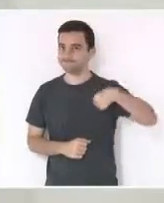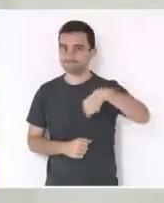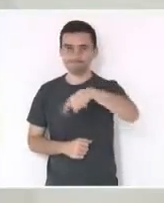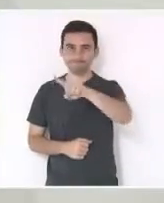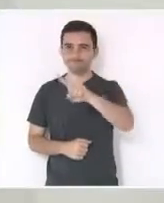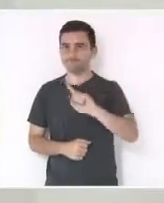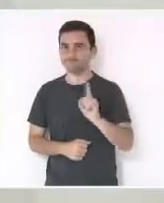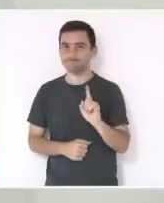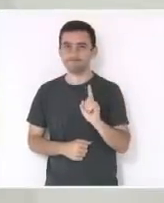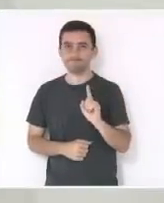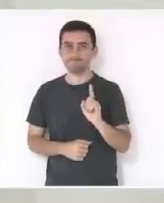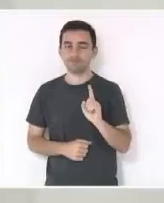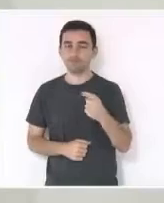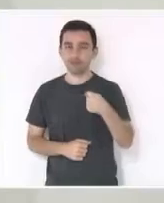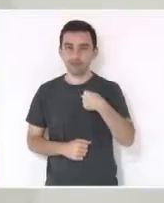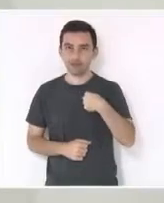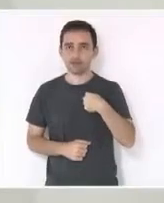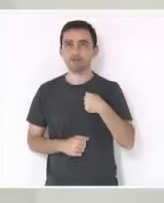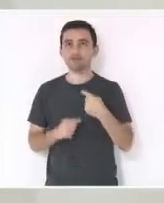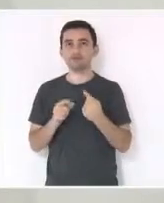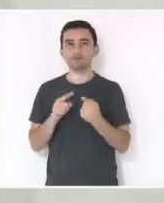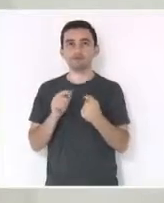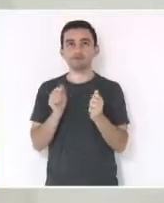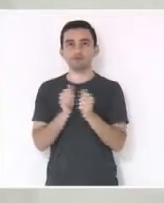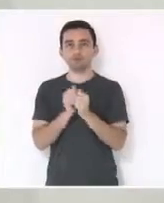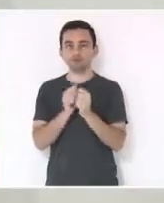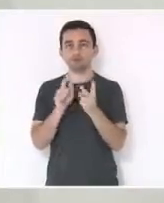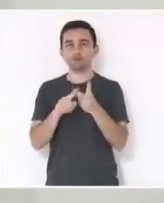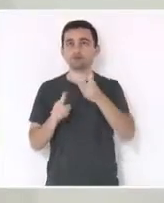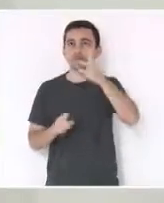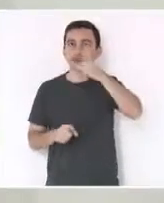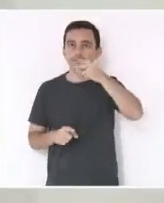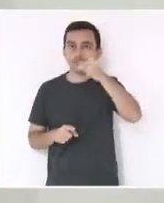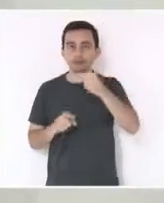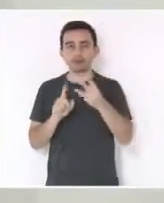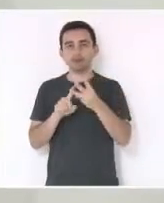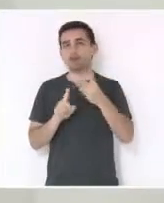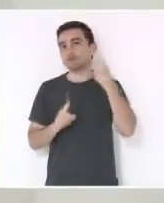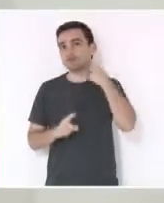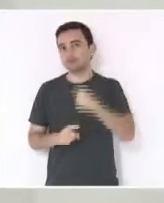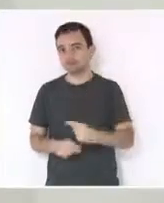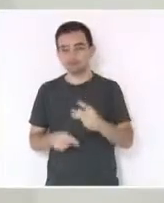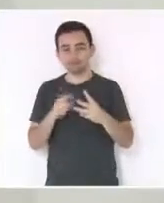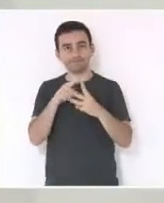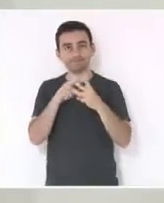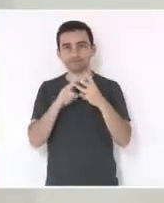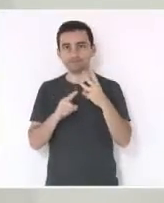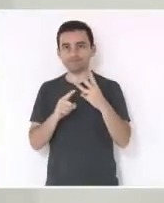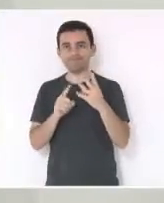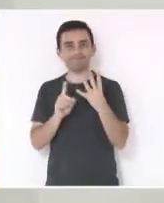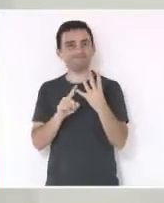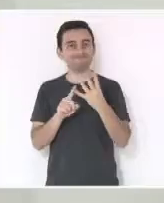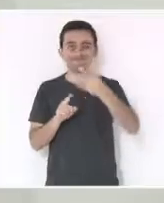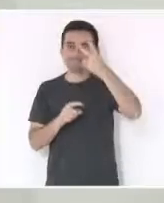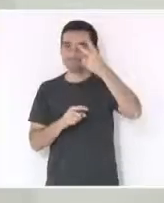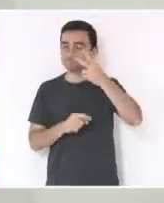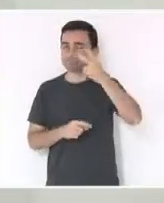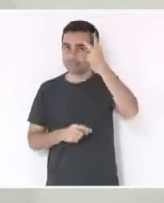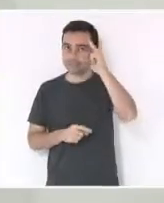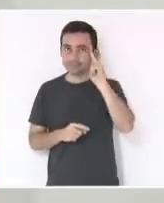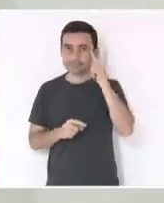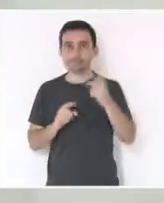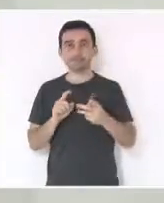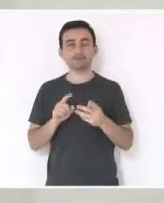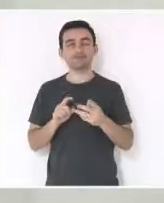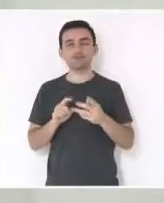nem eu nem o clube nem o deputado sílvio talvez nem o patrício nem olhar na